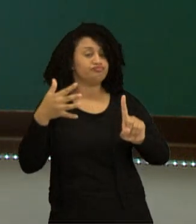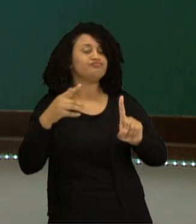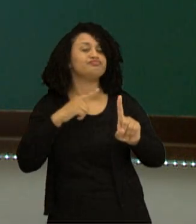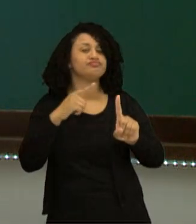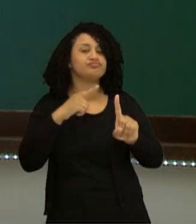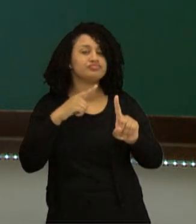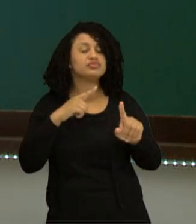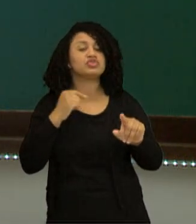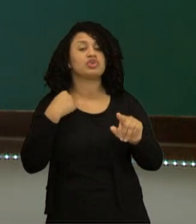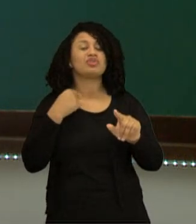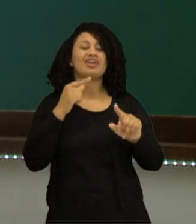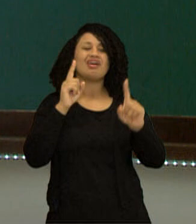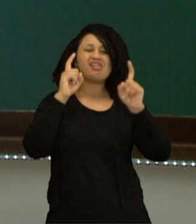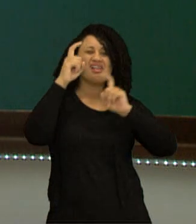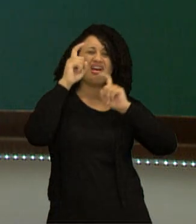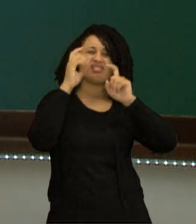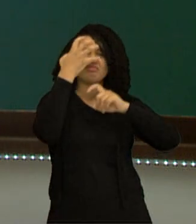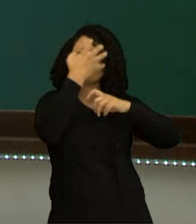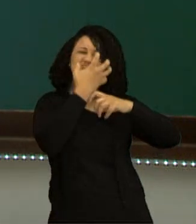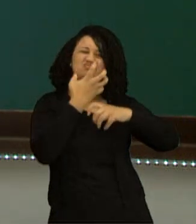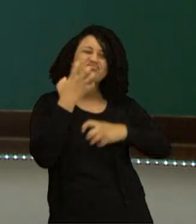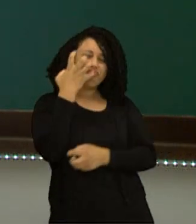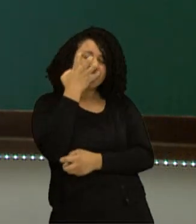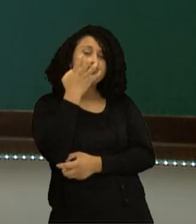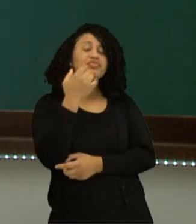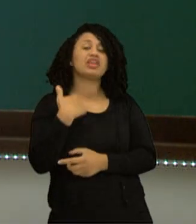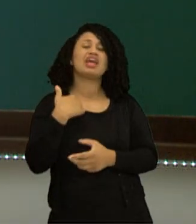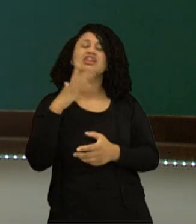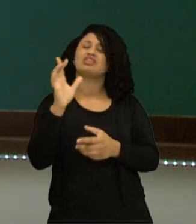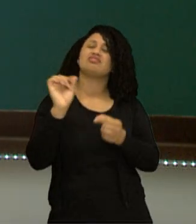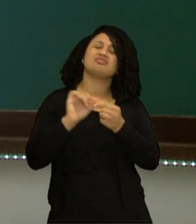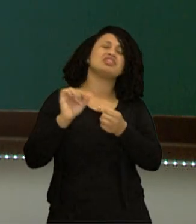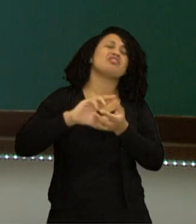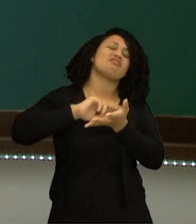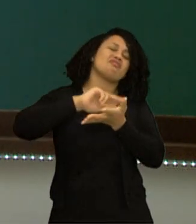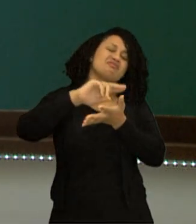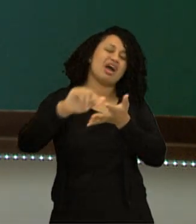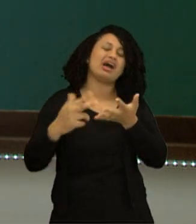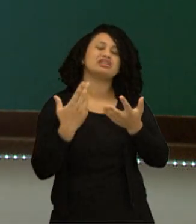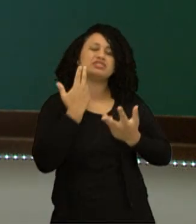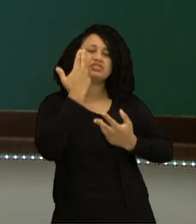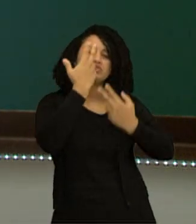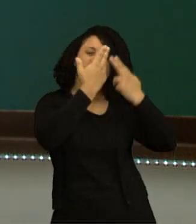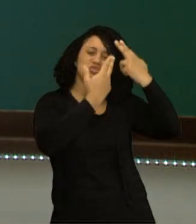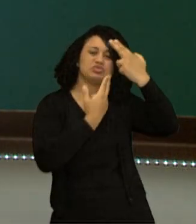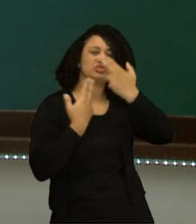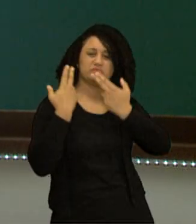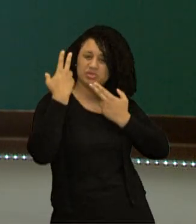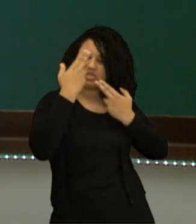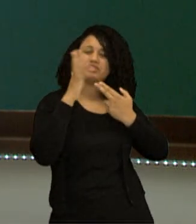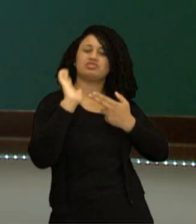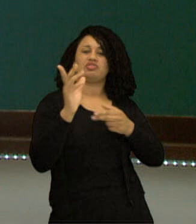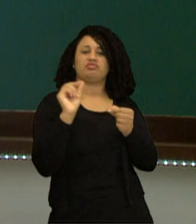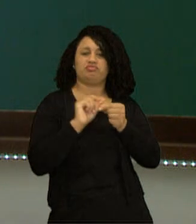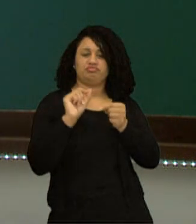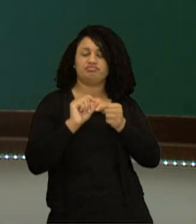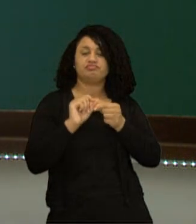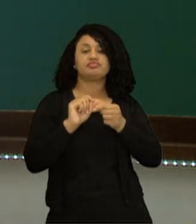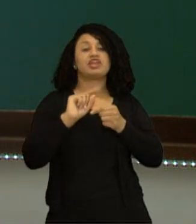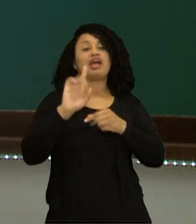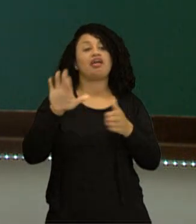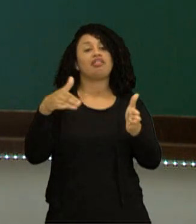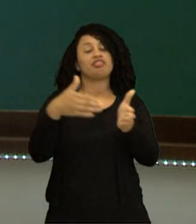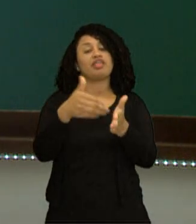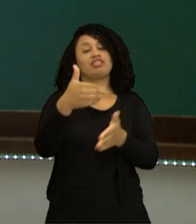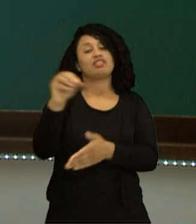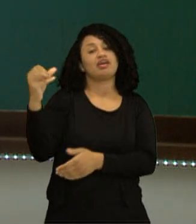uma deformidade facial, que ele fez milhões de cirurgias por conta disso. Até os 10